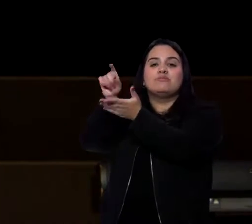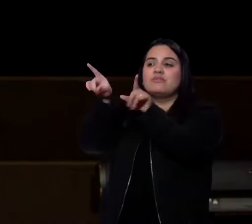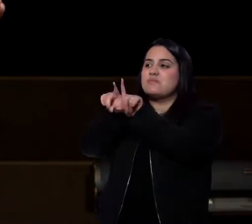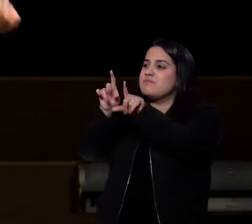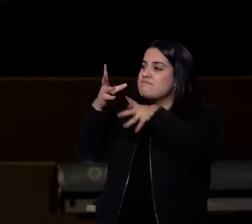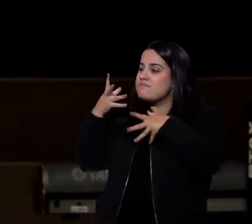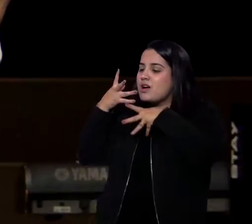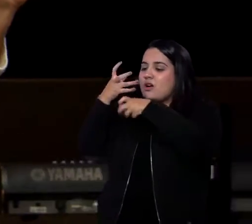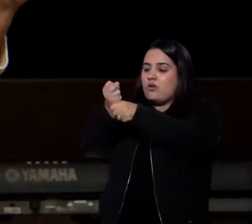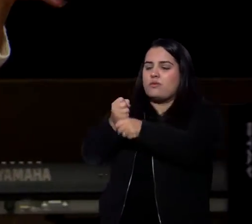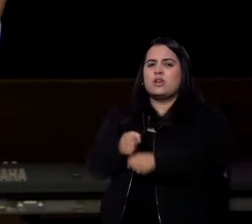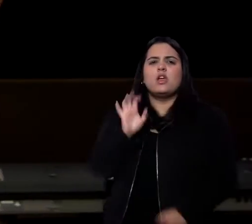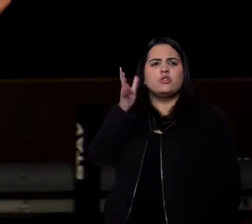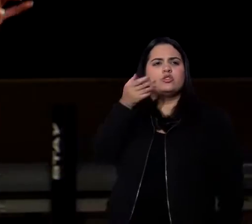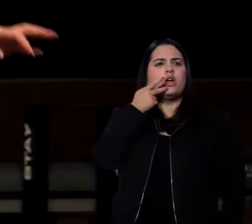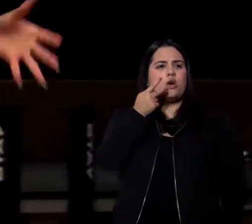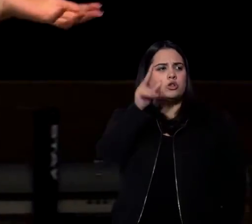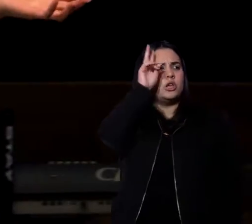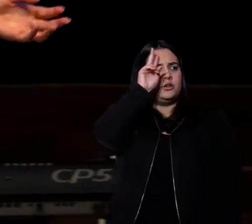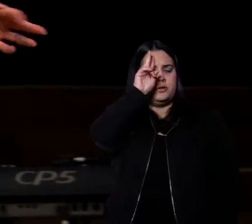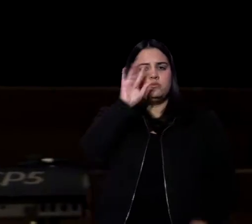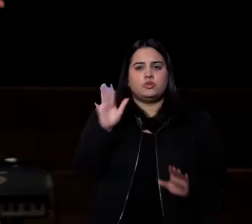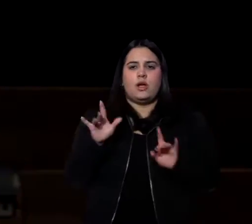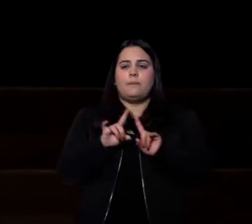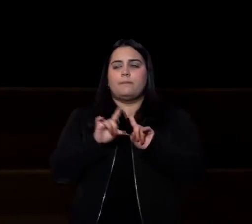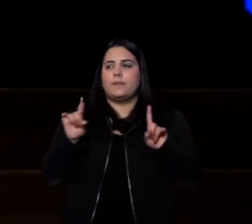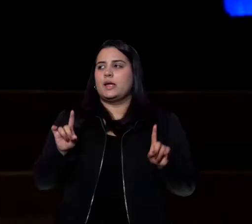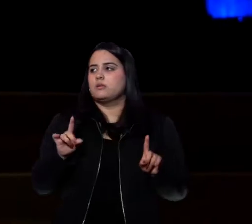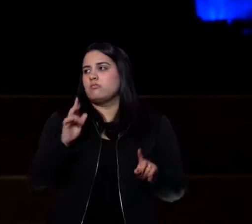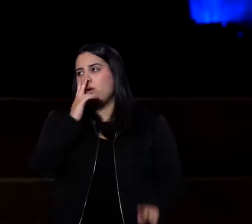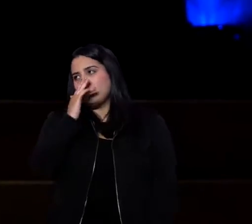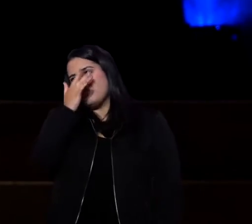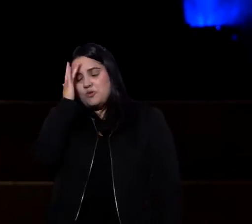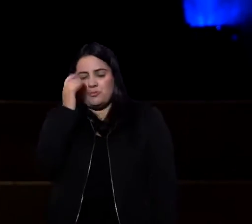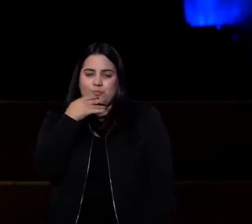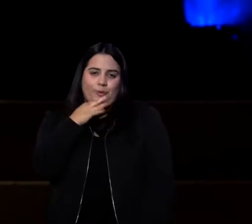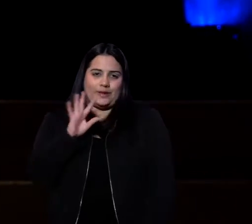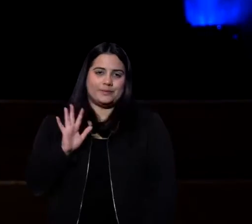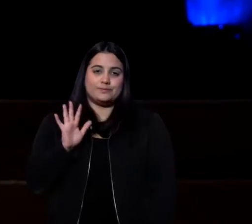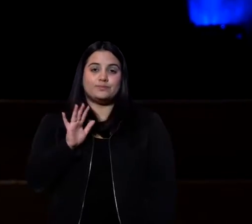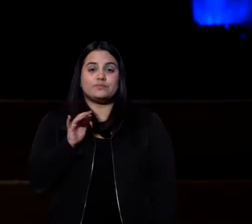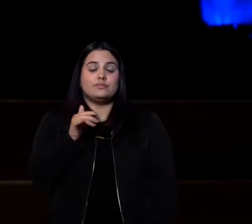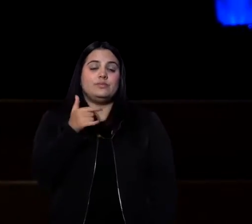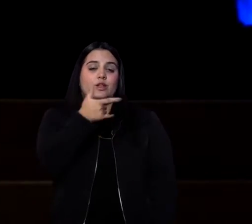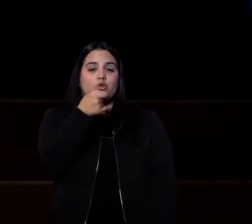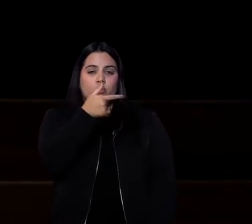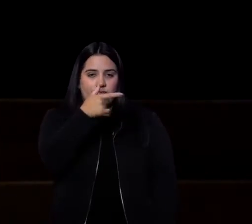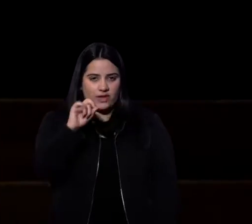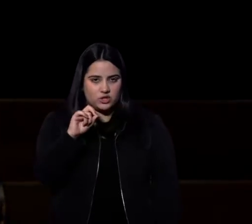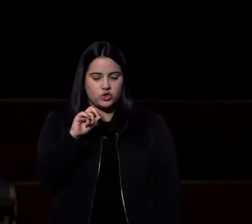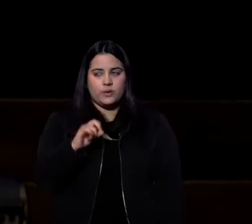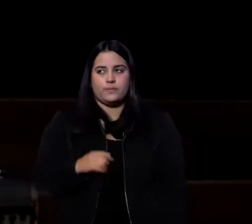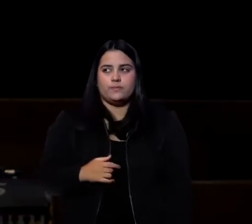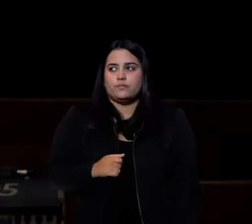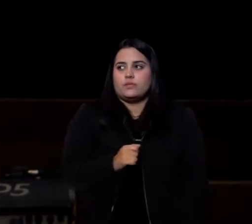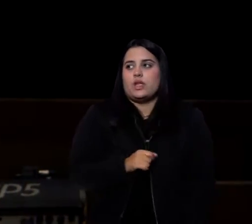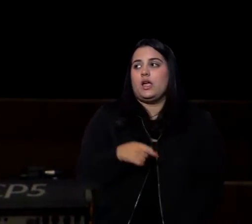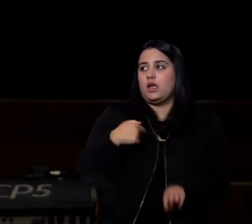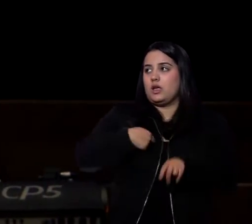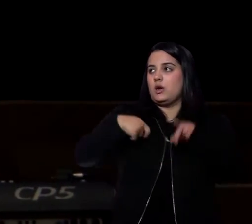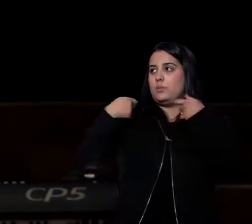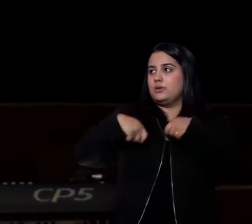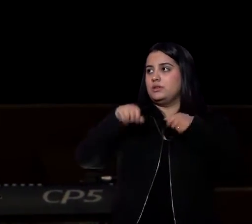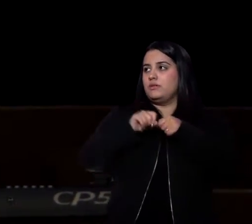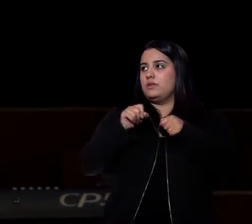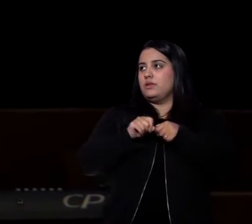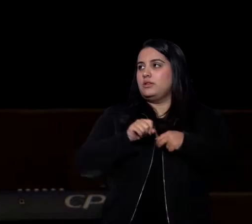Em 2020, eu já contei essa história aqui, mas vou contar de novo. Tudo bem, acho que alguém não escutou. Em 2020, eu tive que fazer